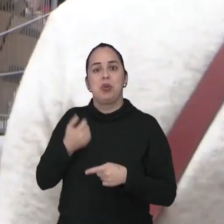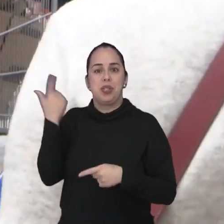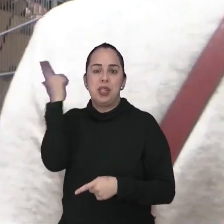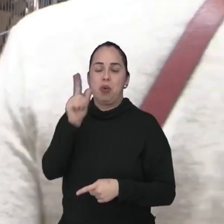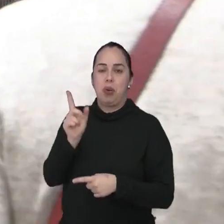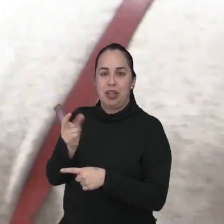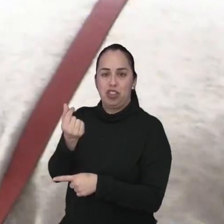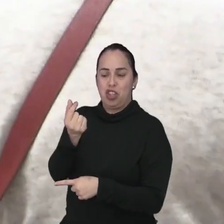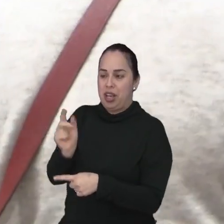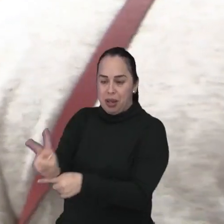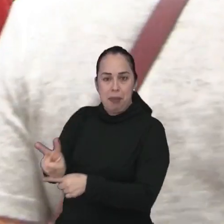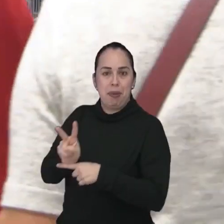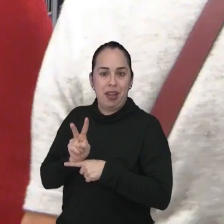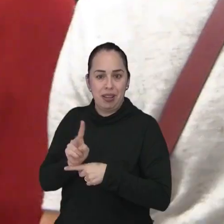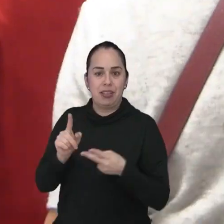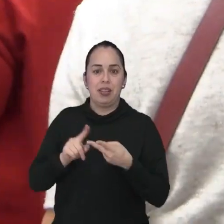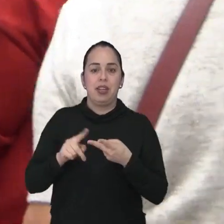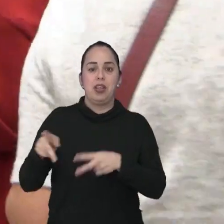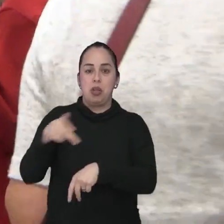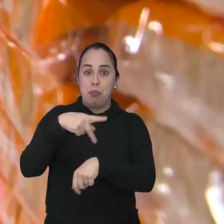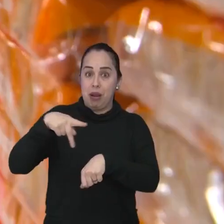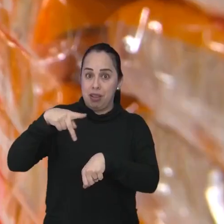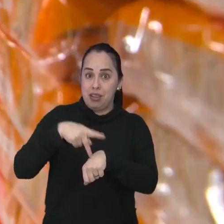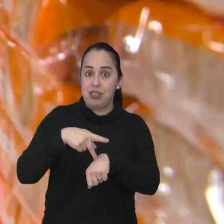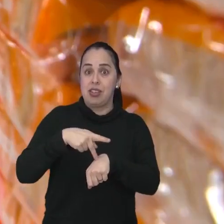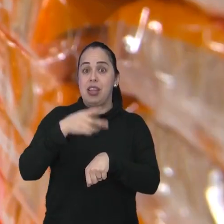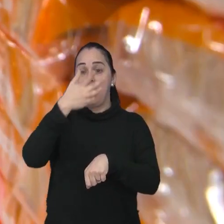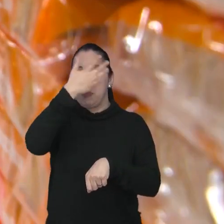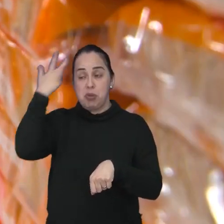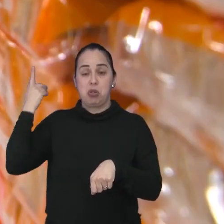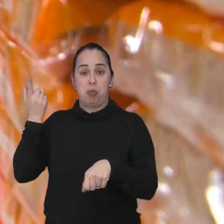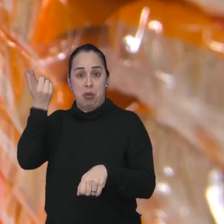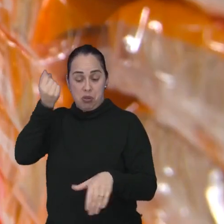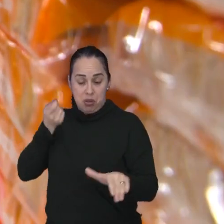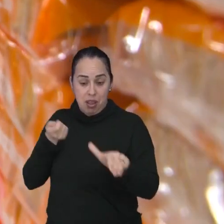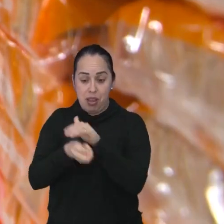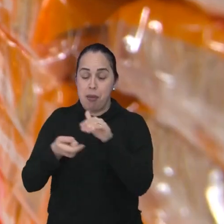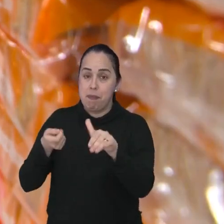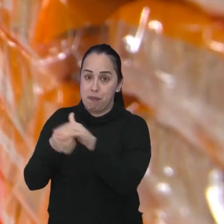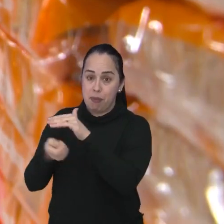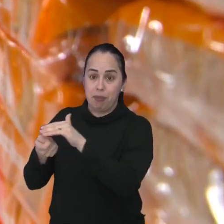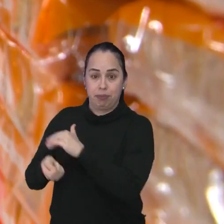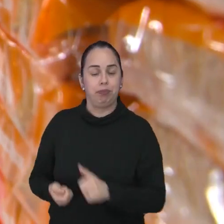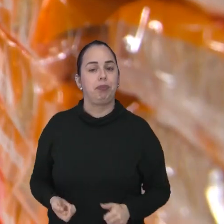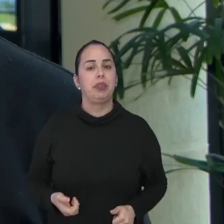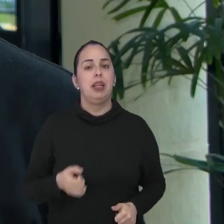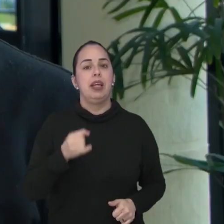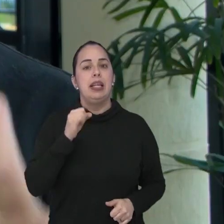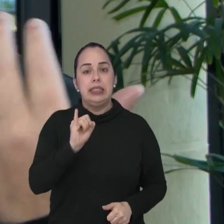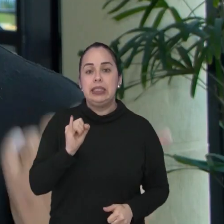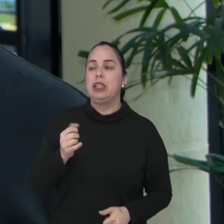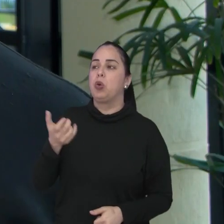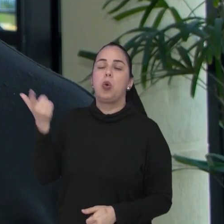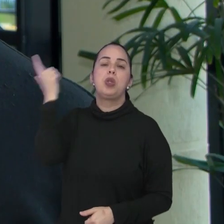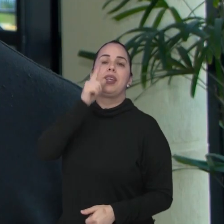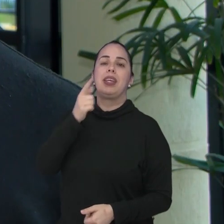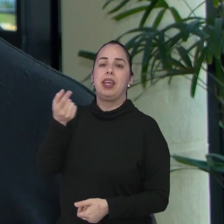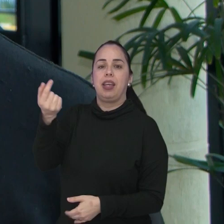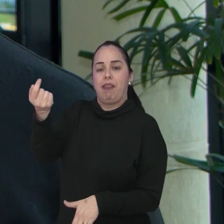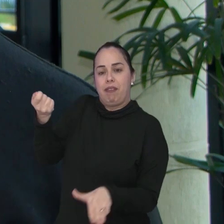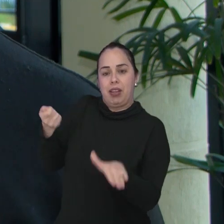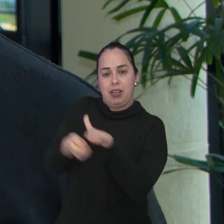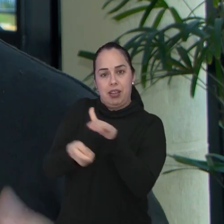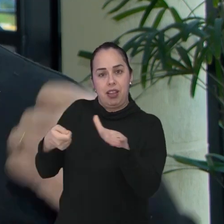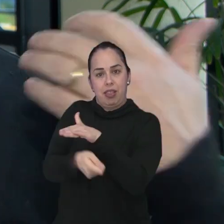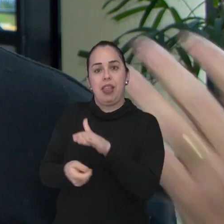possibilidade de linhas de crédito, também tornou o país mais atrativo para investimentos de capital estrangeiro. Se você atrair investidores,